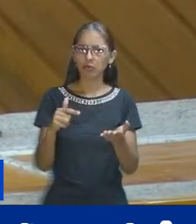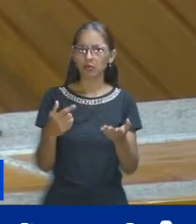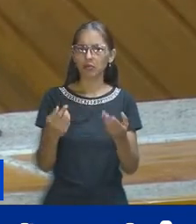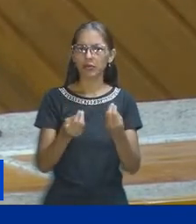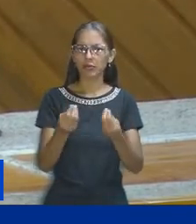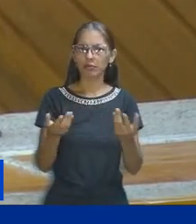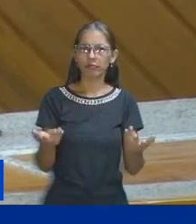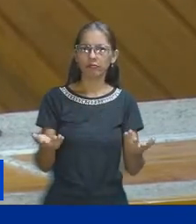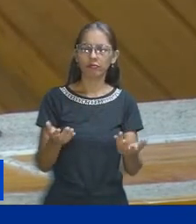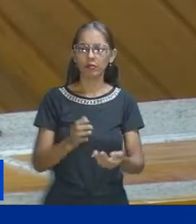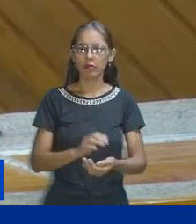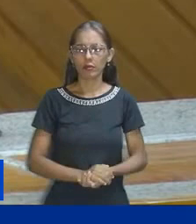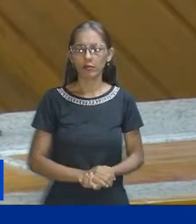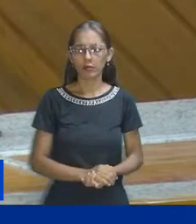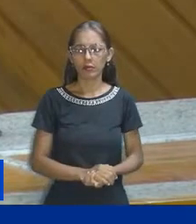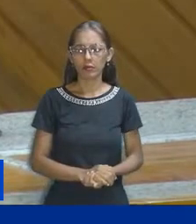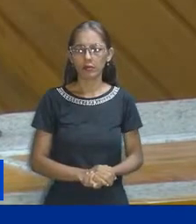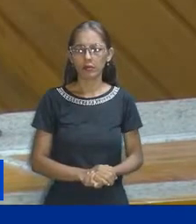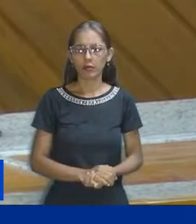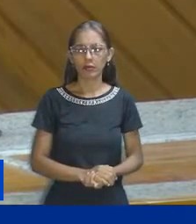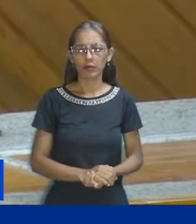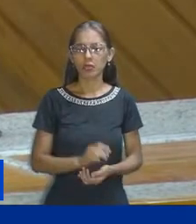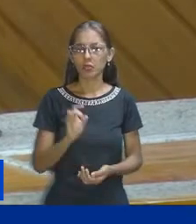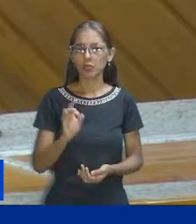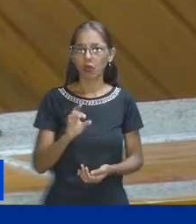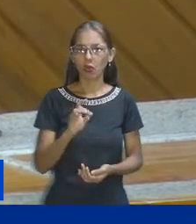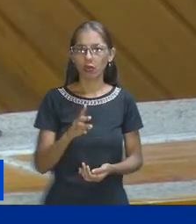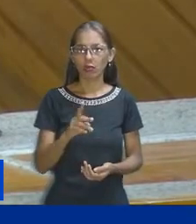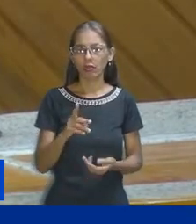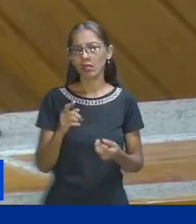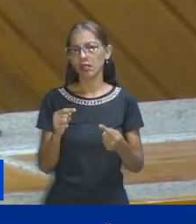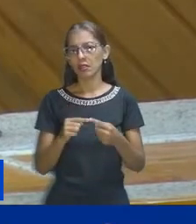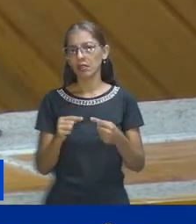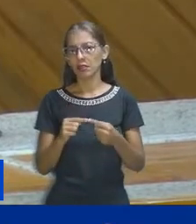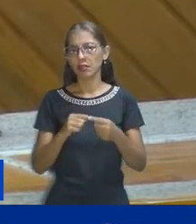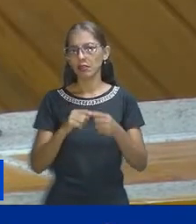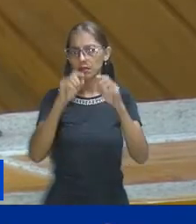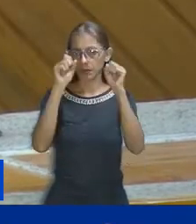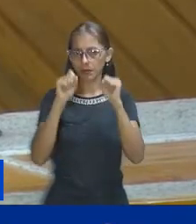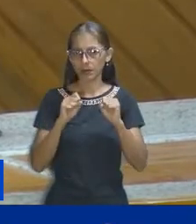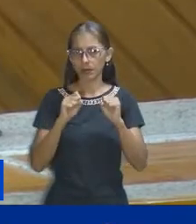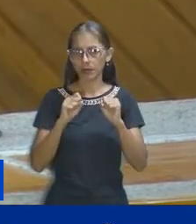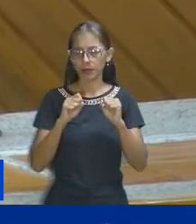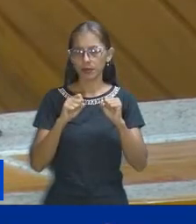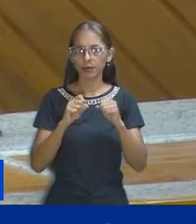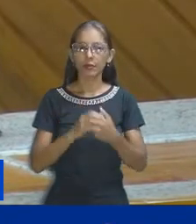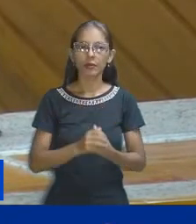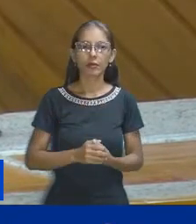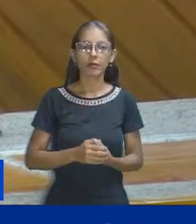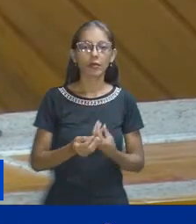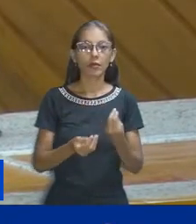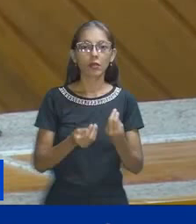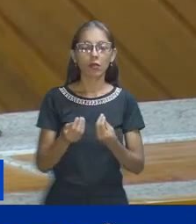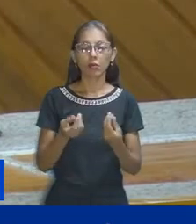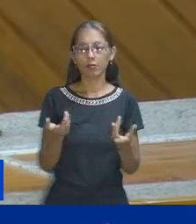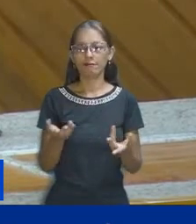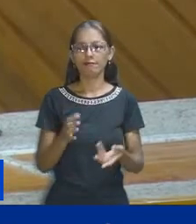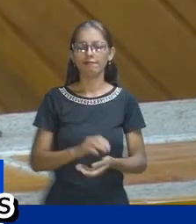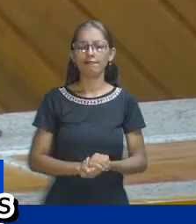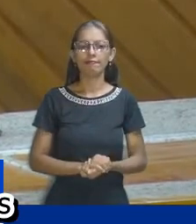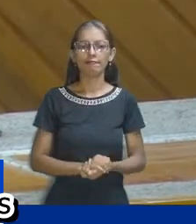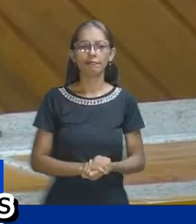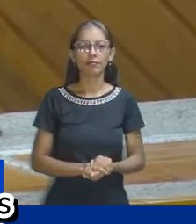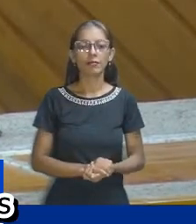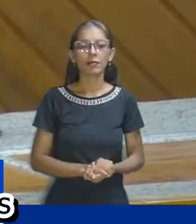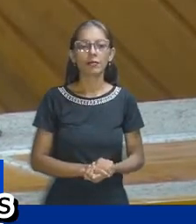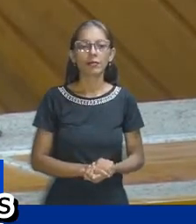si só, considerarmos que não há qualquer prova que deva ser levada em conta, porque se eu fizer isso, eu vou